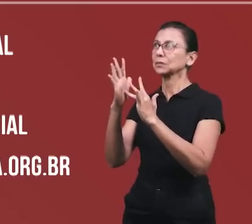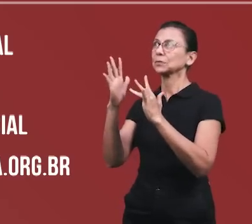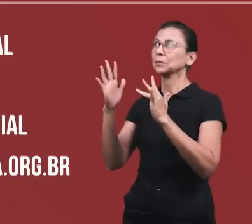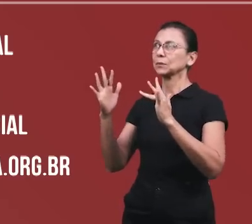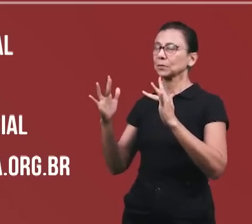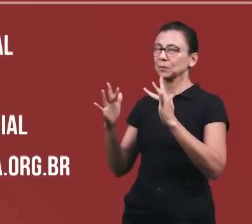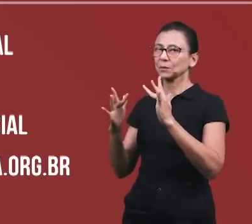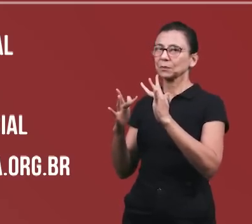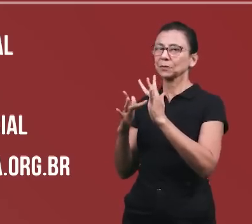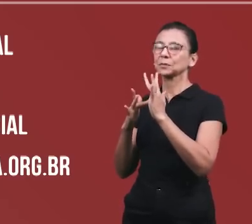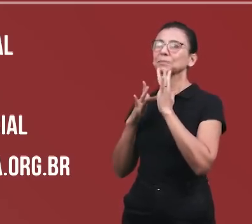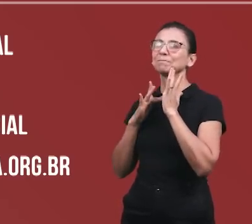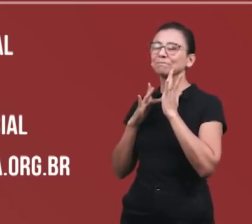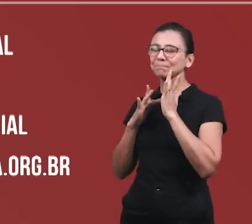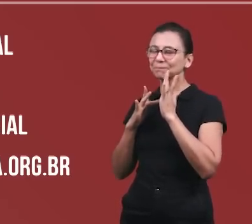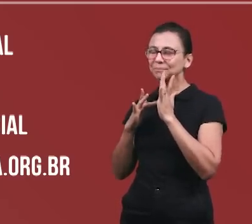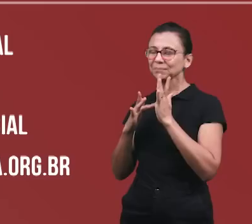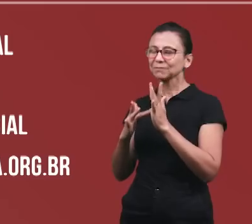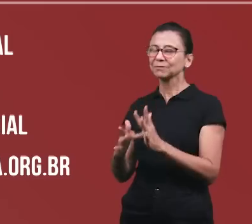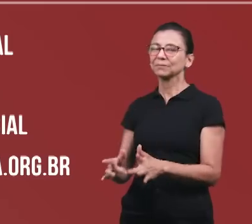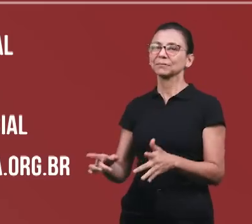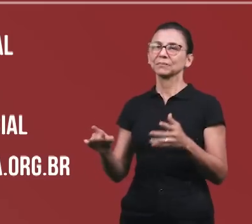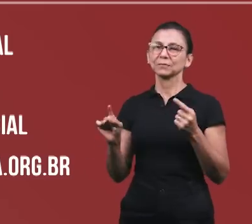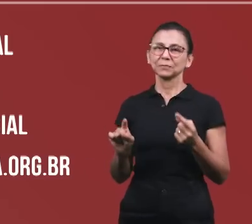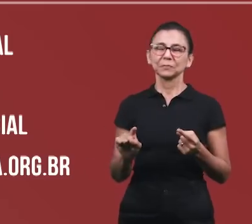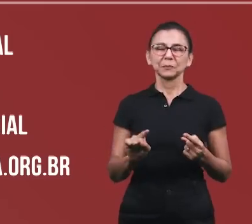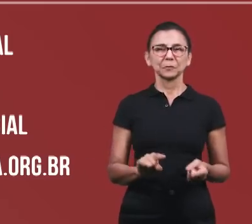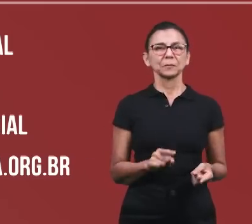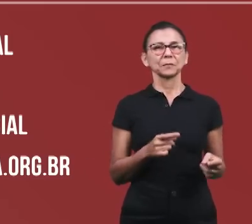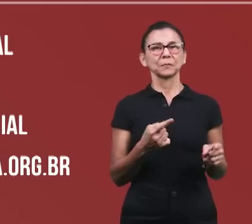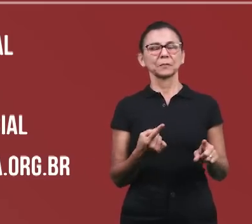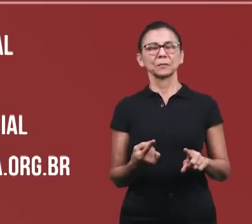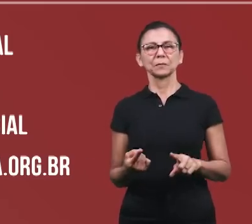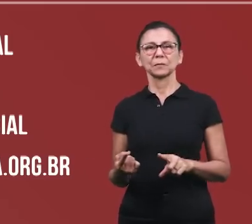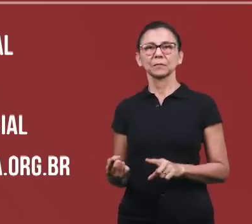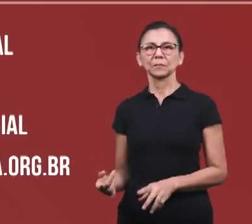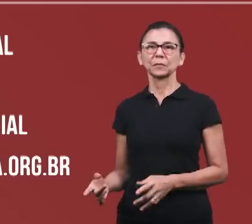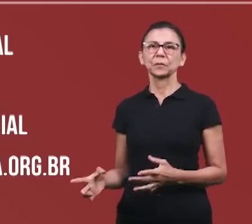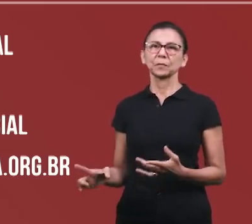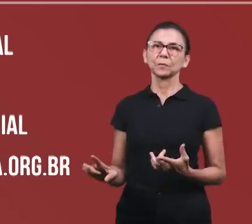glória a Jesus.